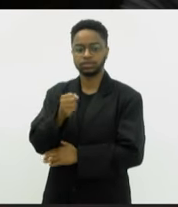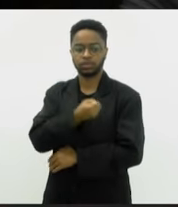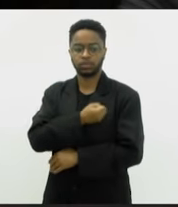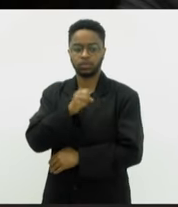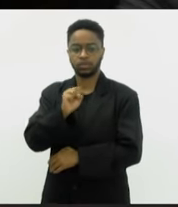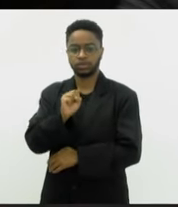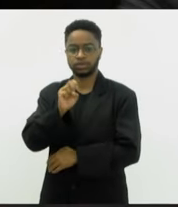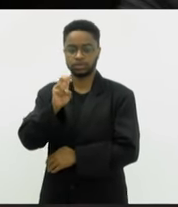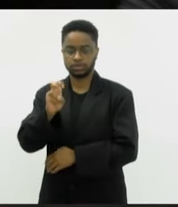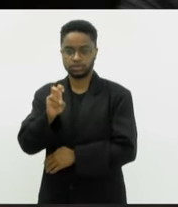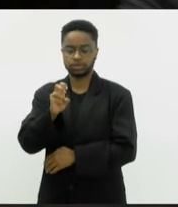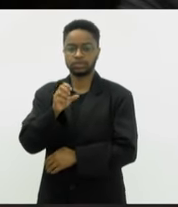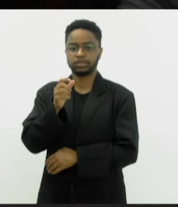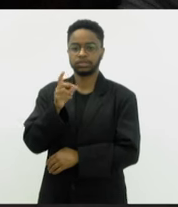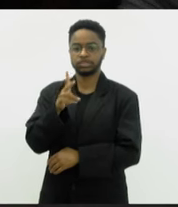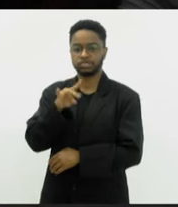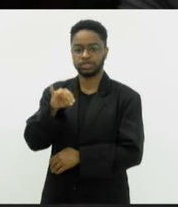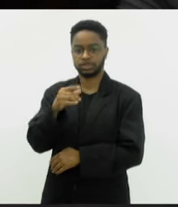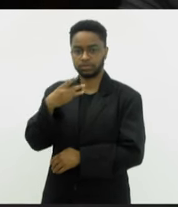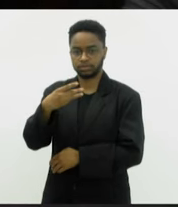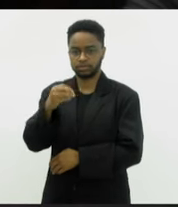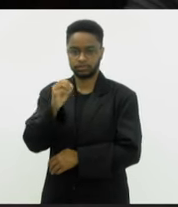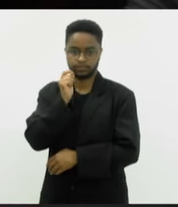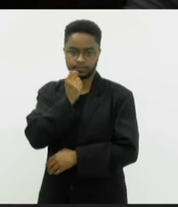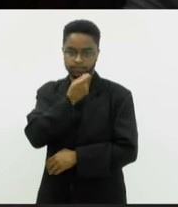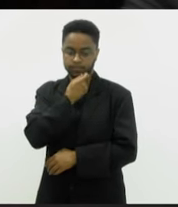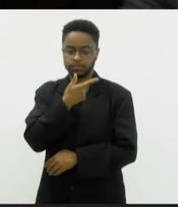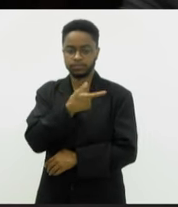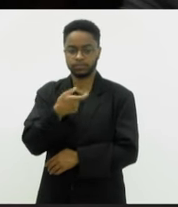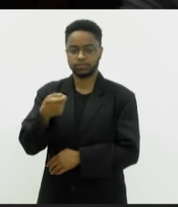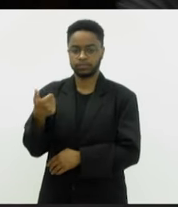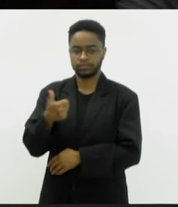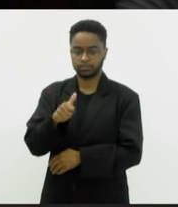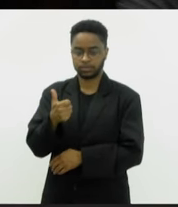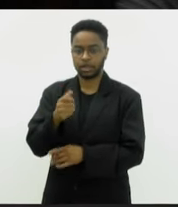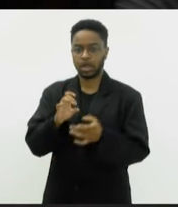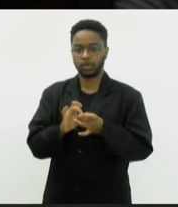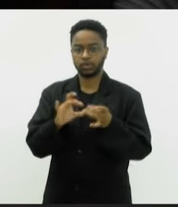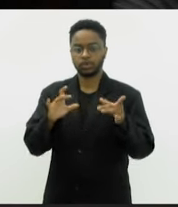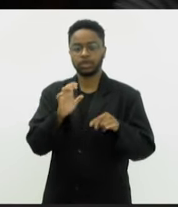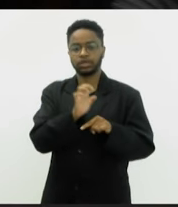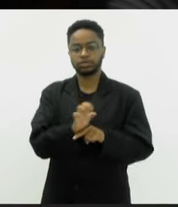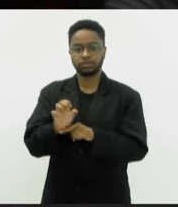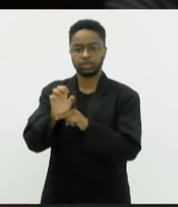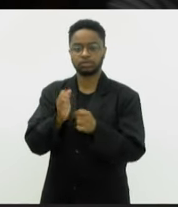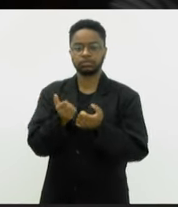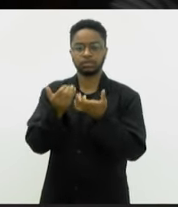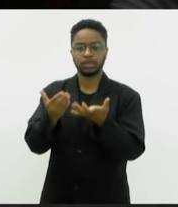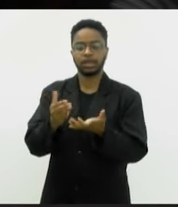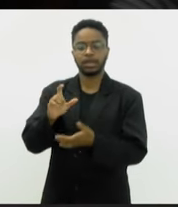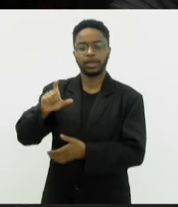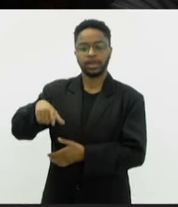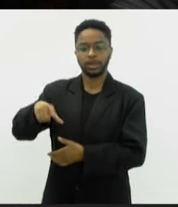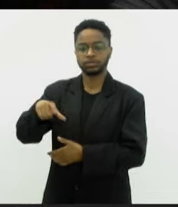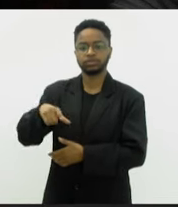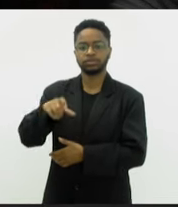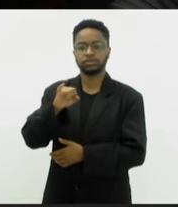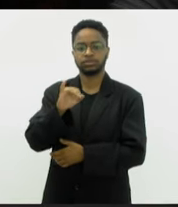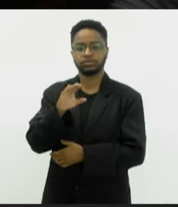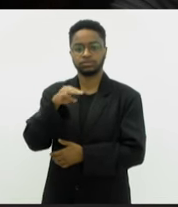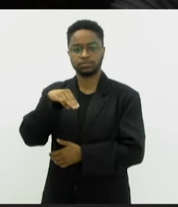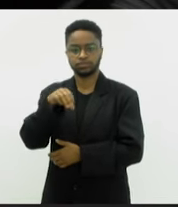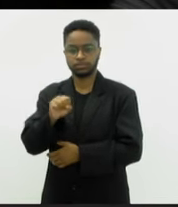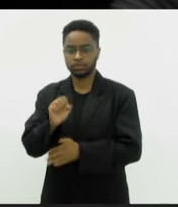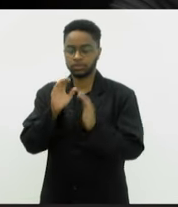30 de setembro de 2011, que autoriza os estados que menciona conceder crédito outorgado de ICMS destinado